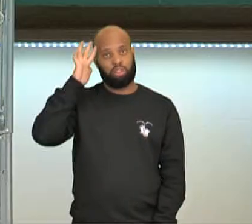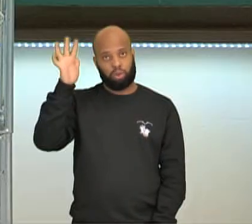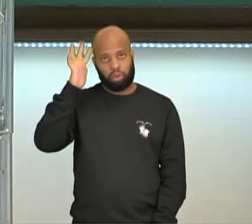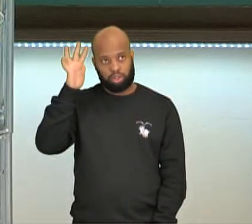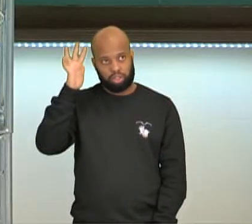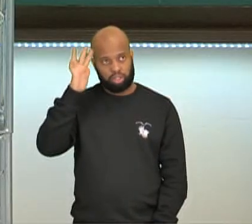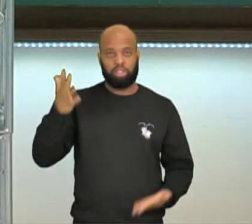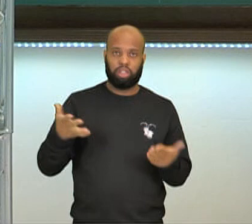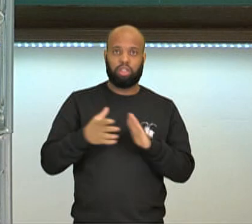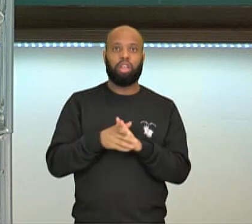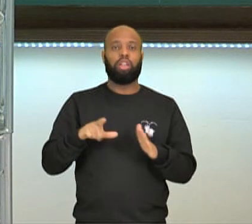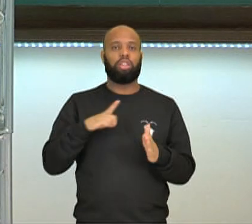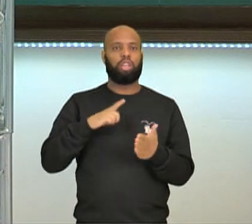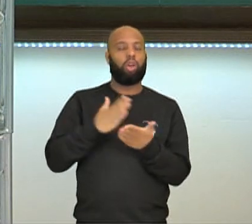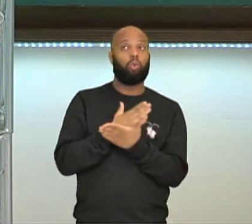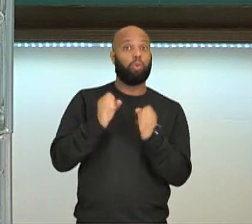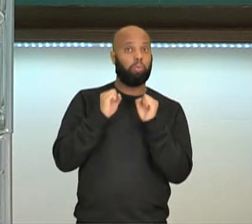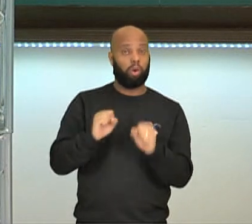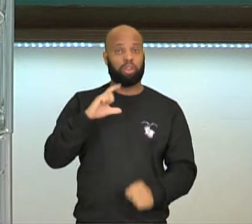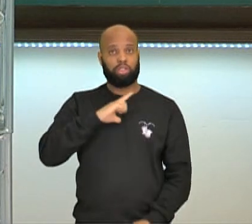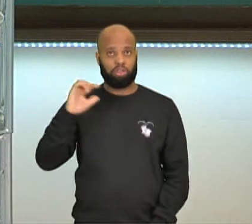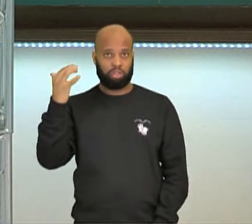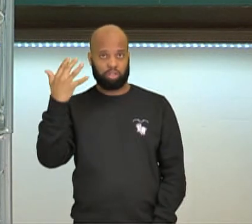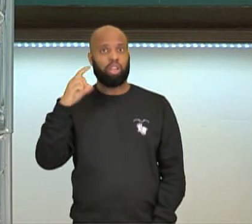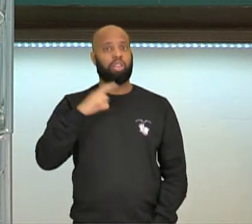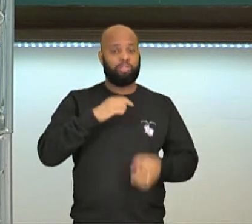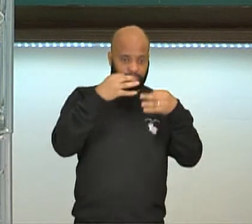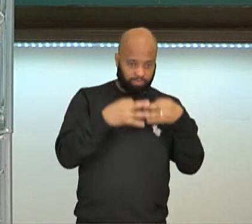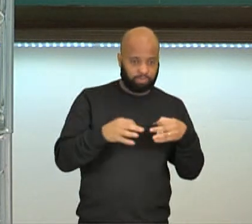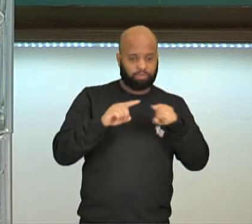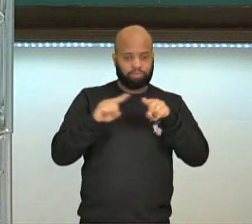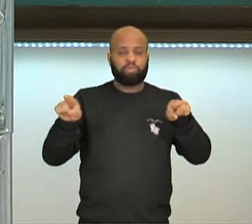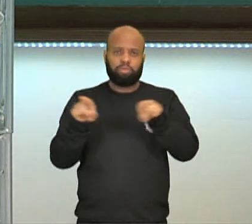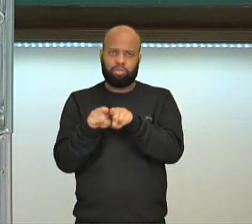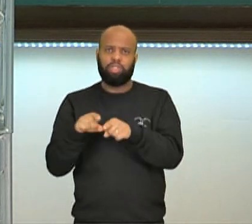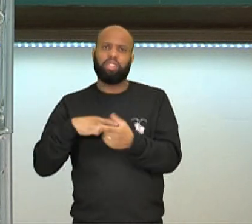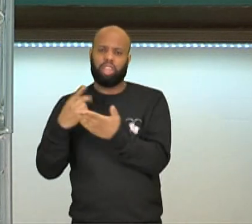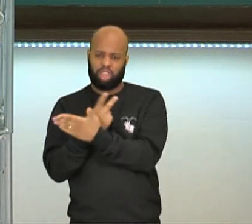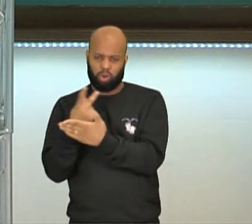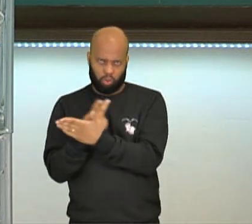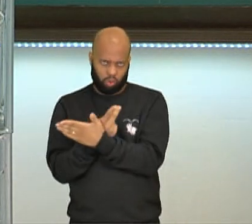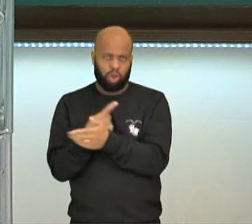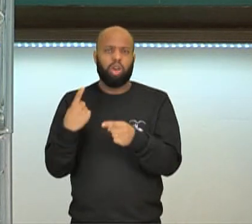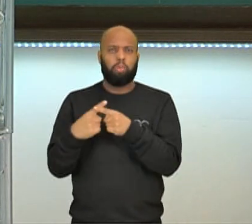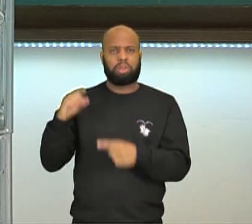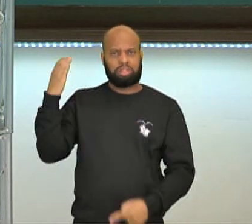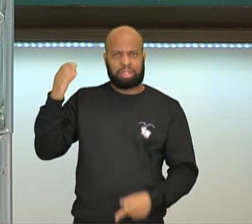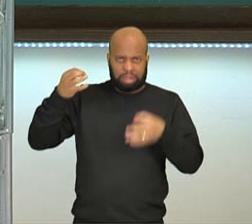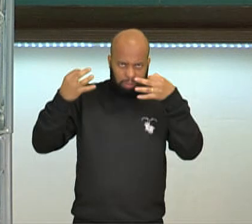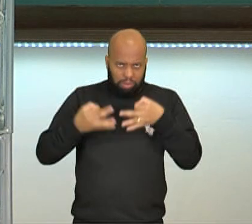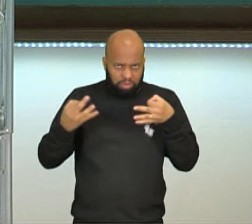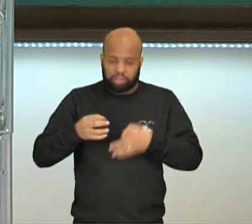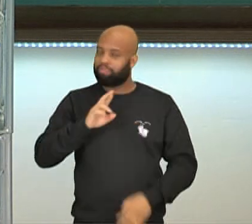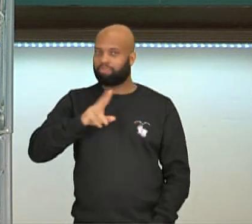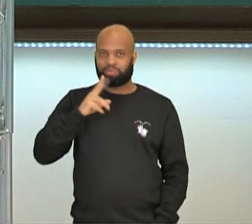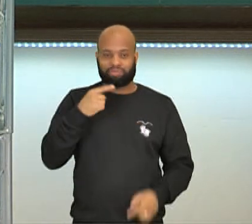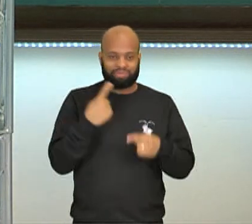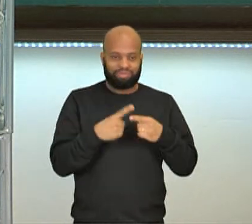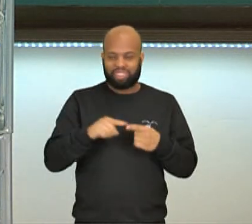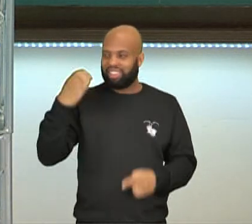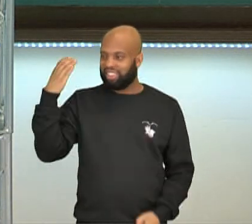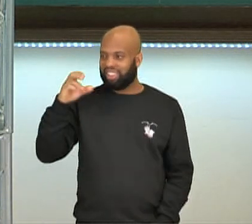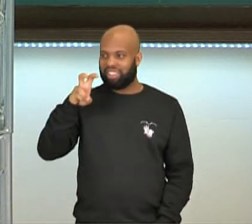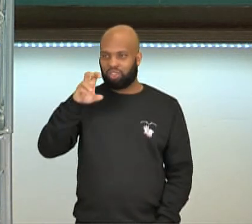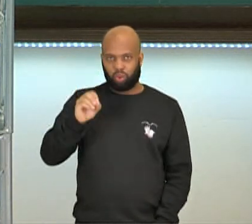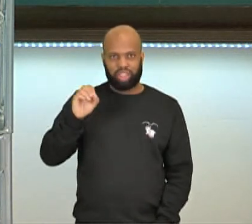com hipóteses, com acertos e com erros também. A ciência não é perfeita. A ciência, inclusive, de 50 anos atrás, dizia